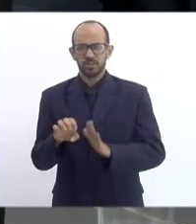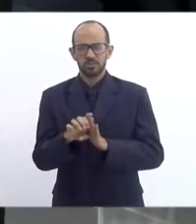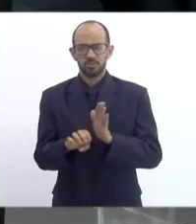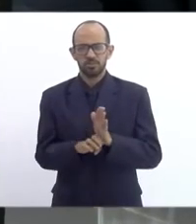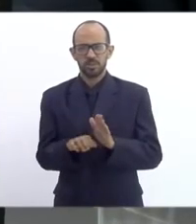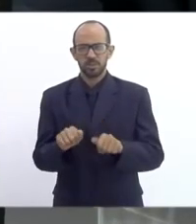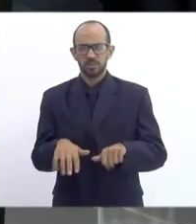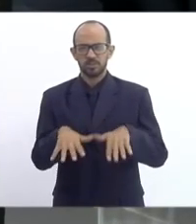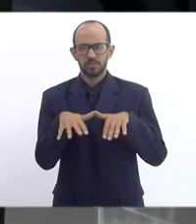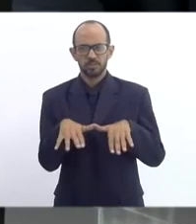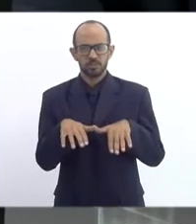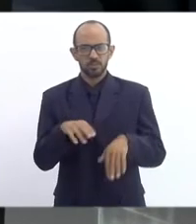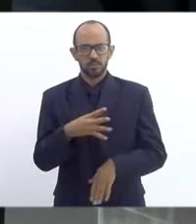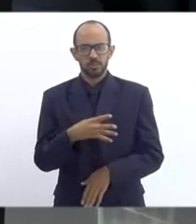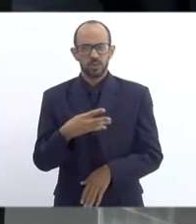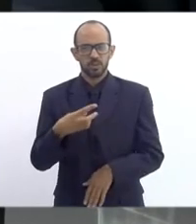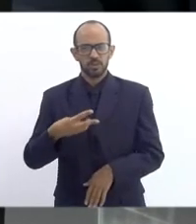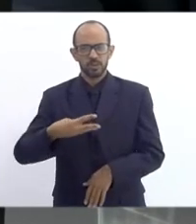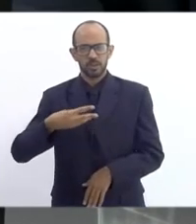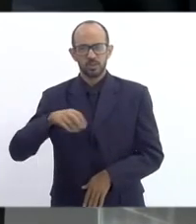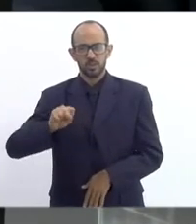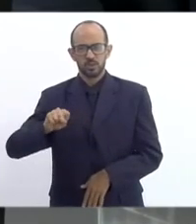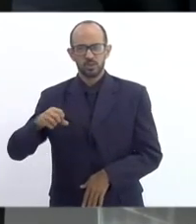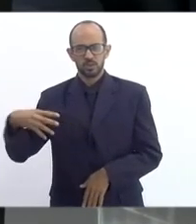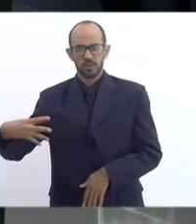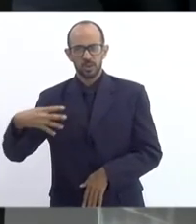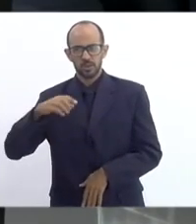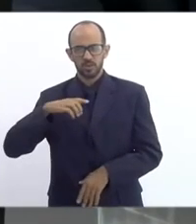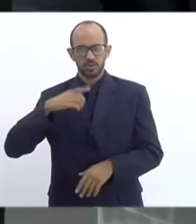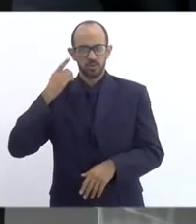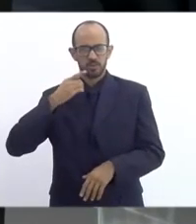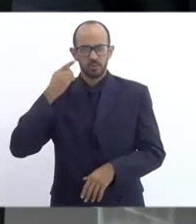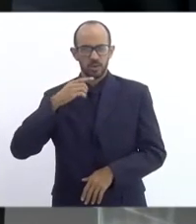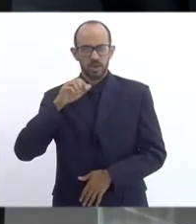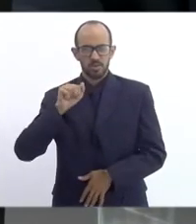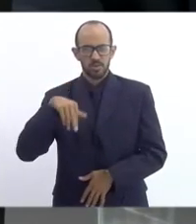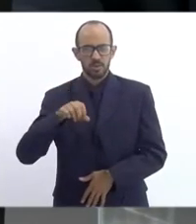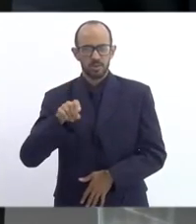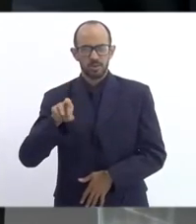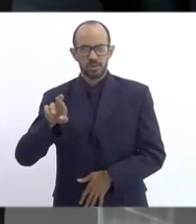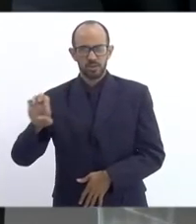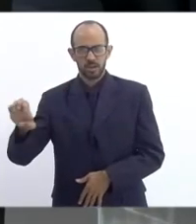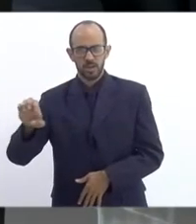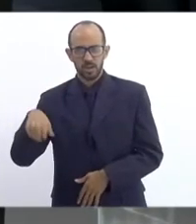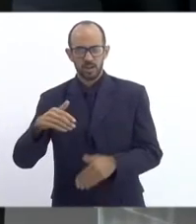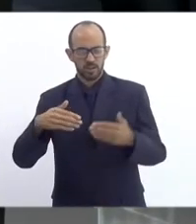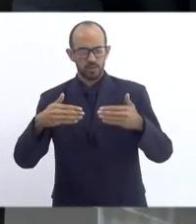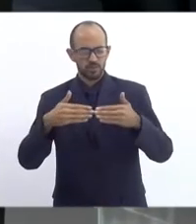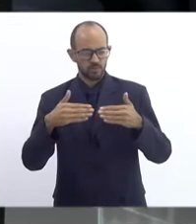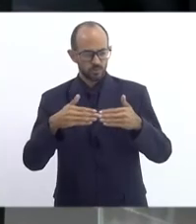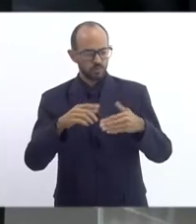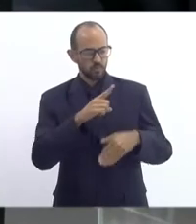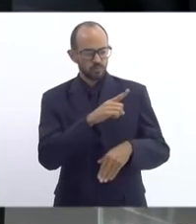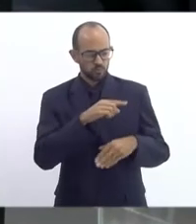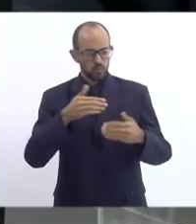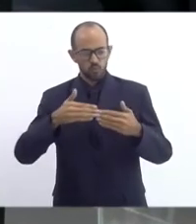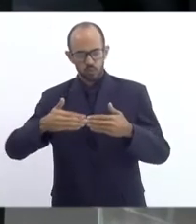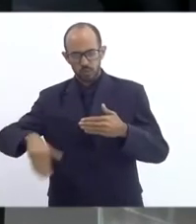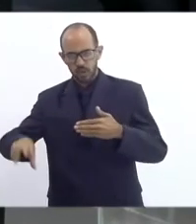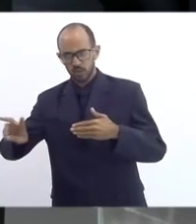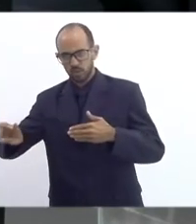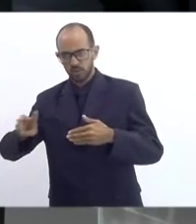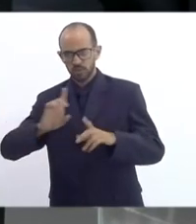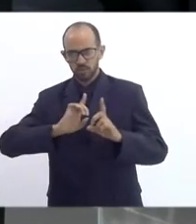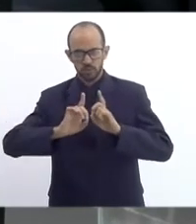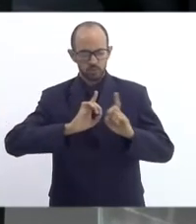de lei 4384-2018, autoria do deputado André Lazzaroni. Parecer favorável à emenda 1, contrário à emenda 2. Em discussão.